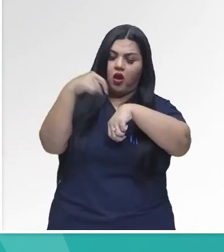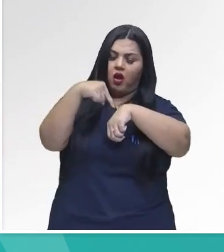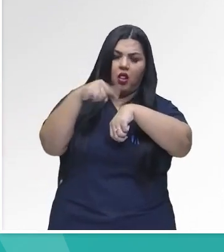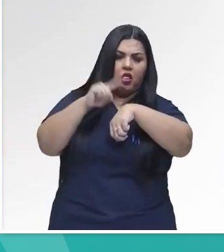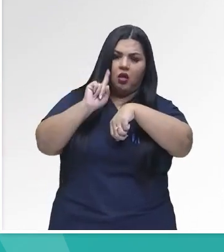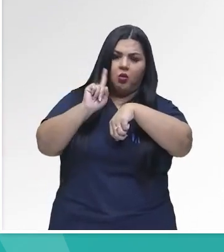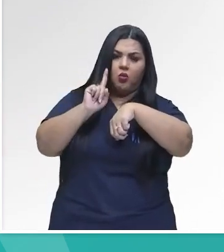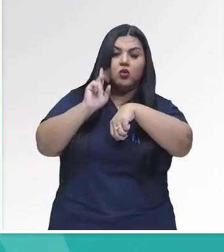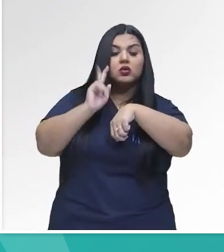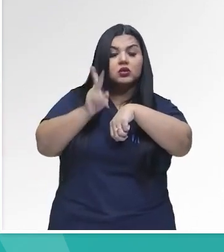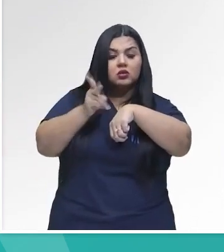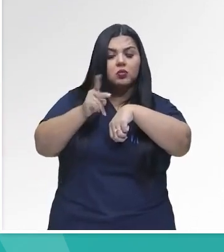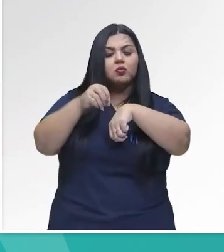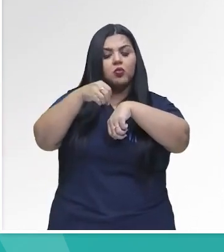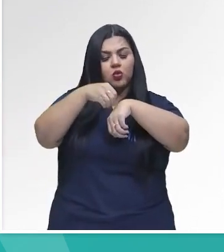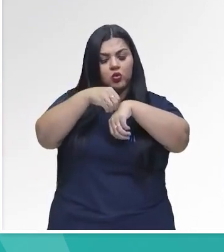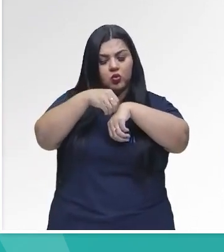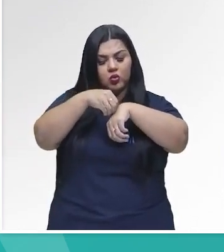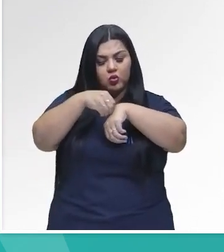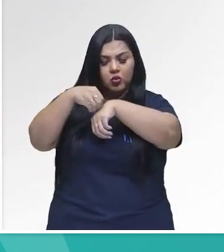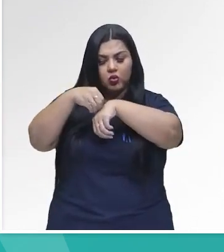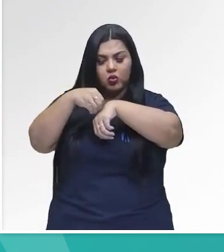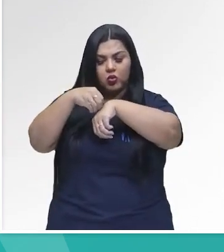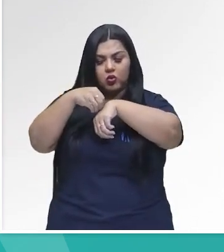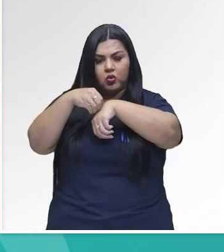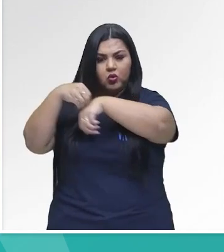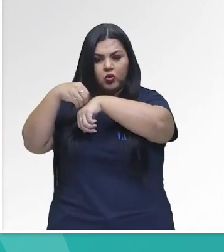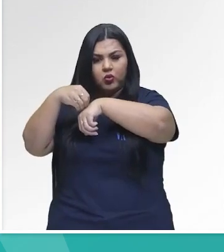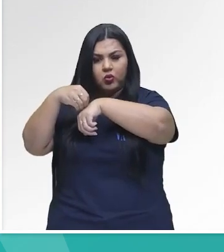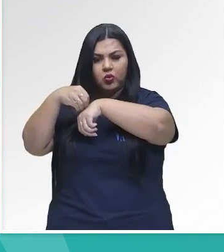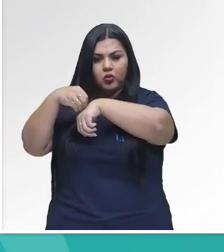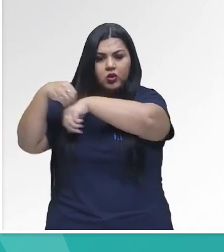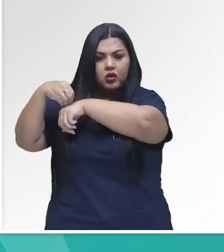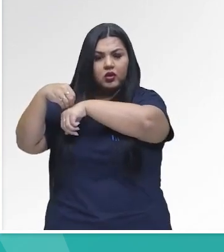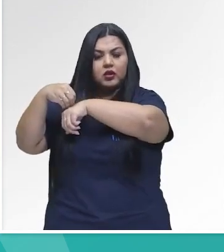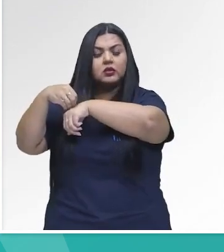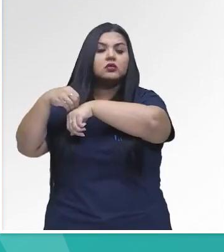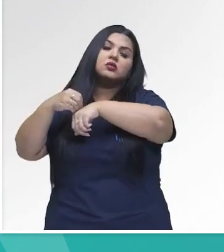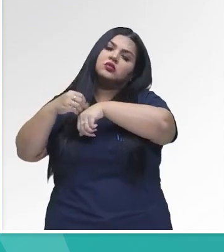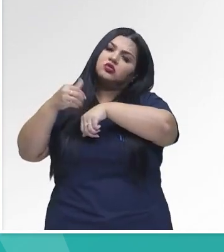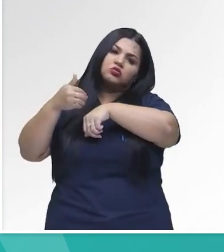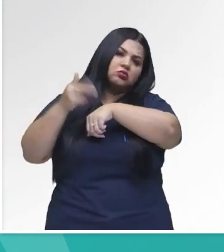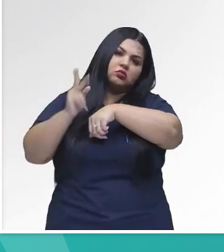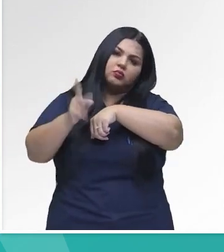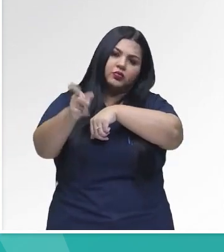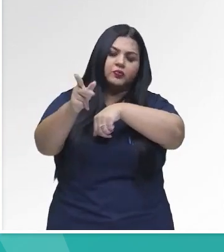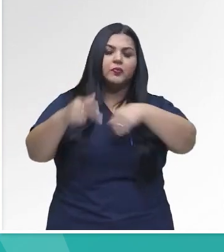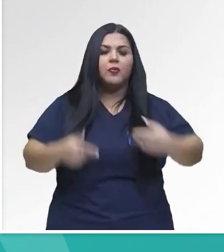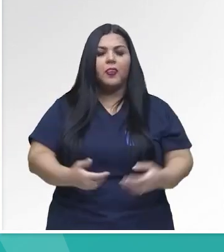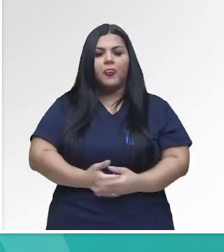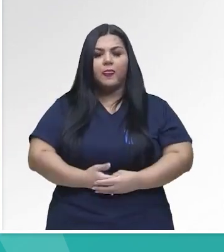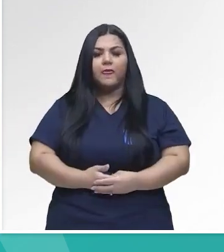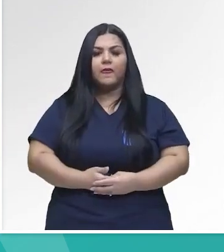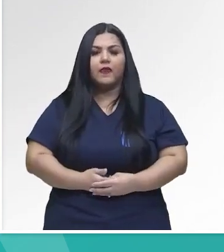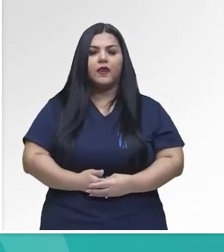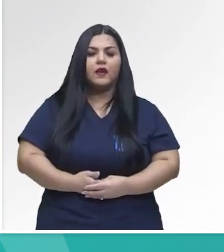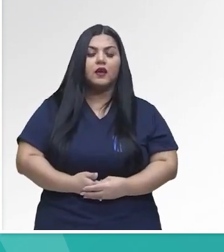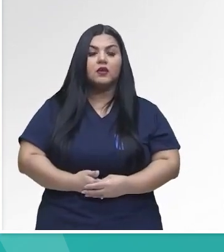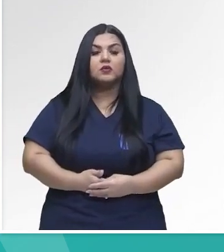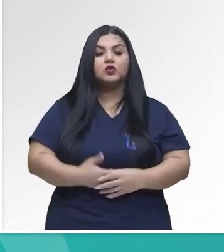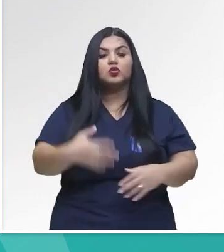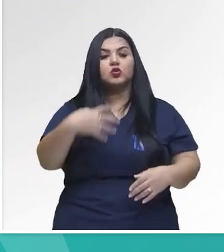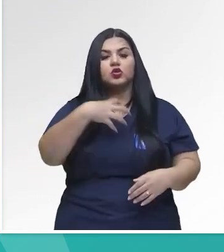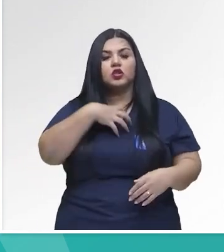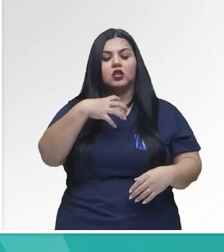sempre só pode ir para frente, sempre pode ir para frente. E a maneira que